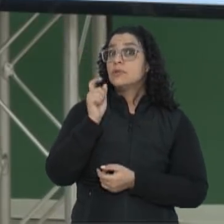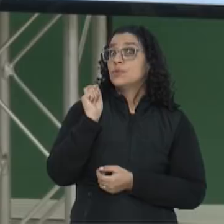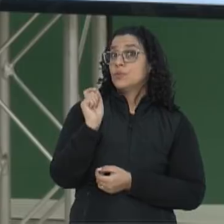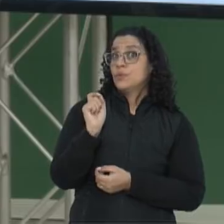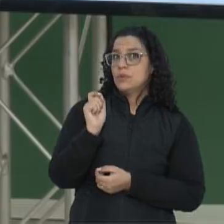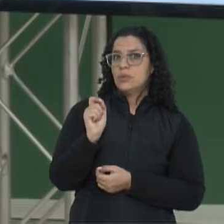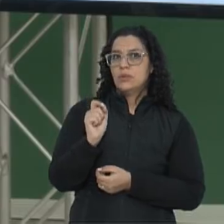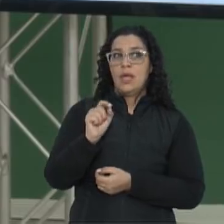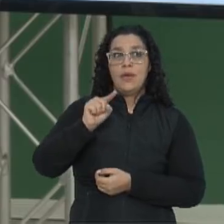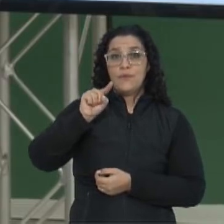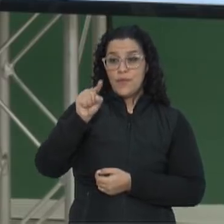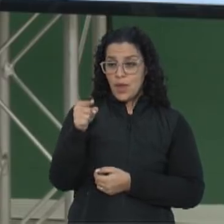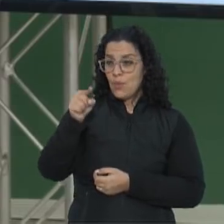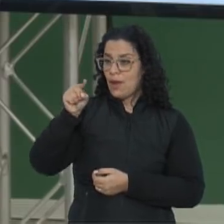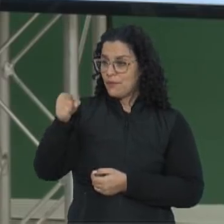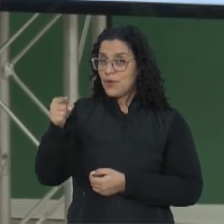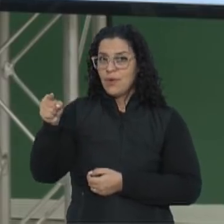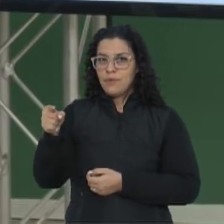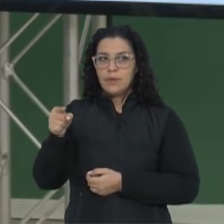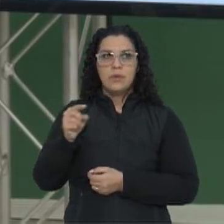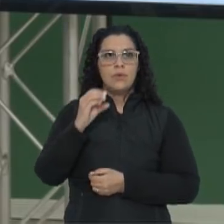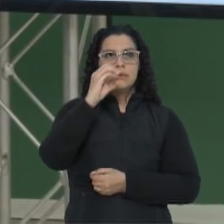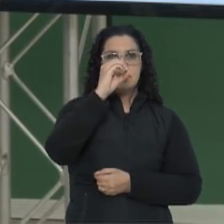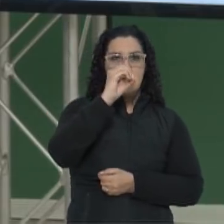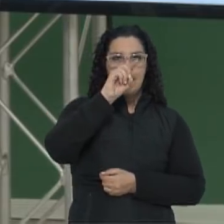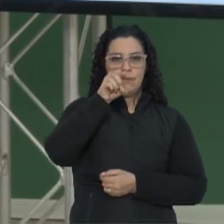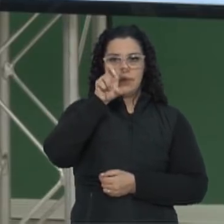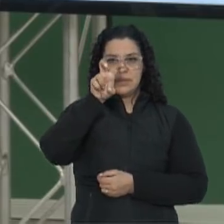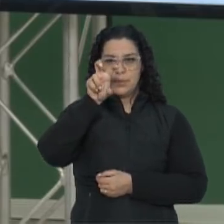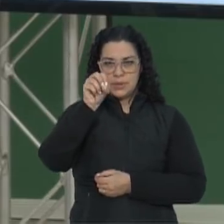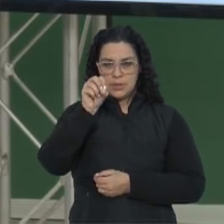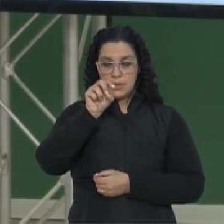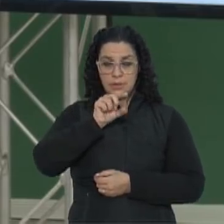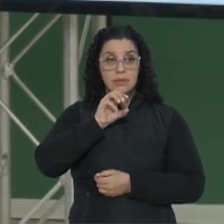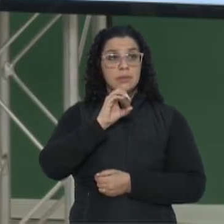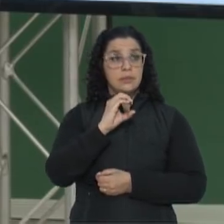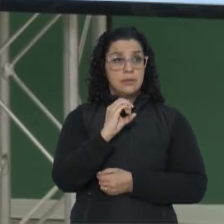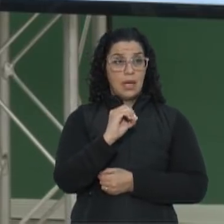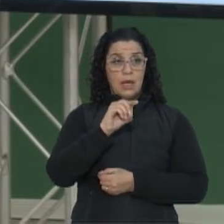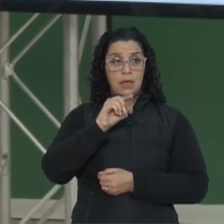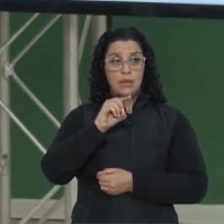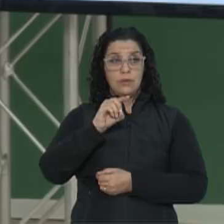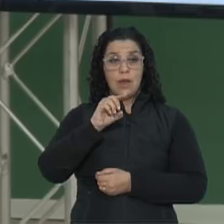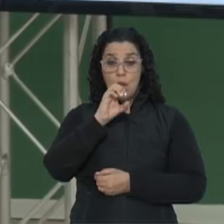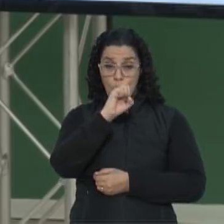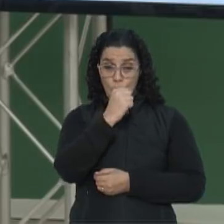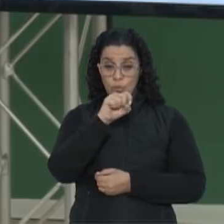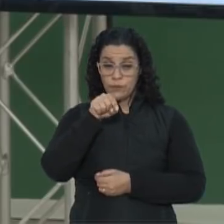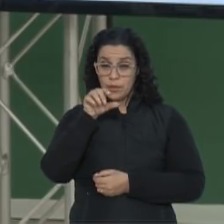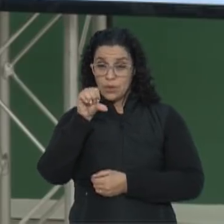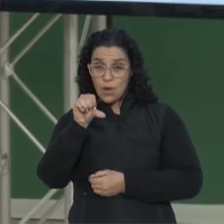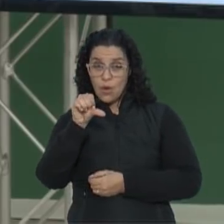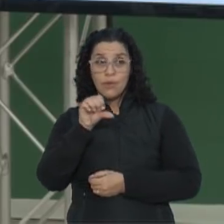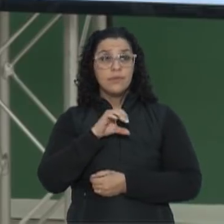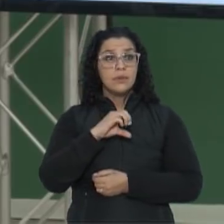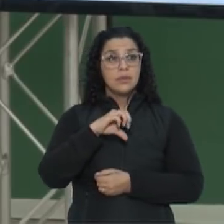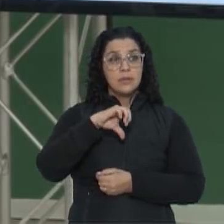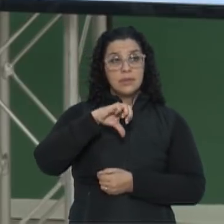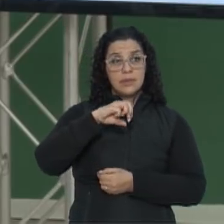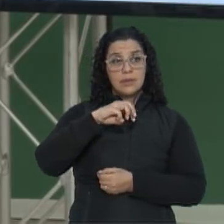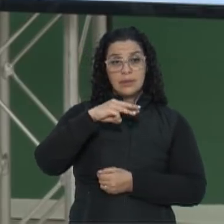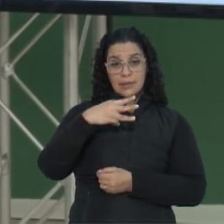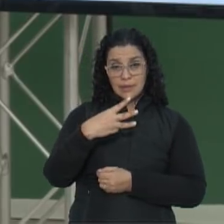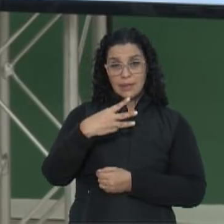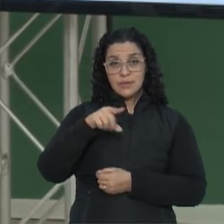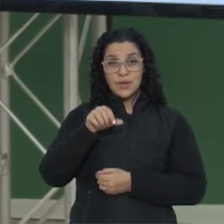Consequentemente, vírgula embaixo de vírgula, não tem erro. Se eu organizar meu algoritmo colocando vírgula